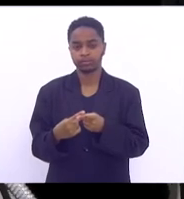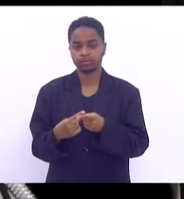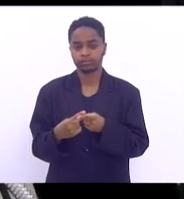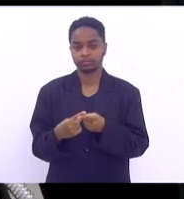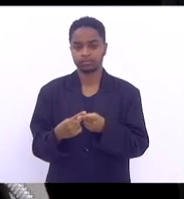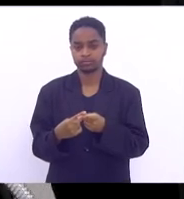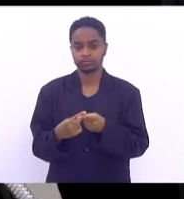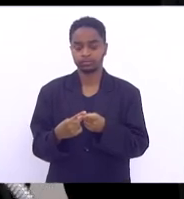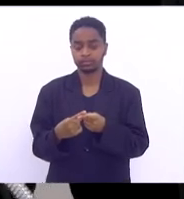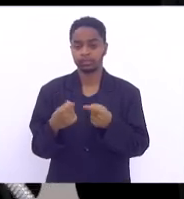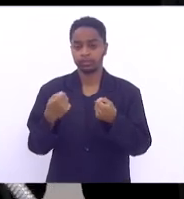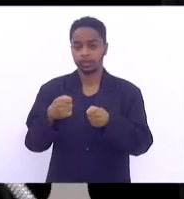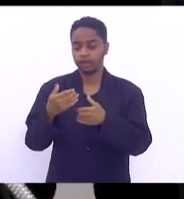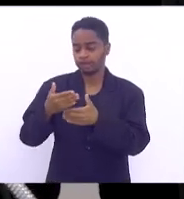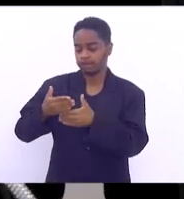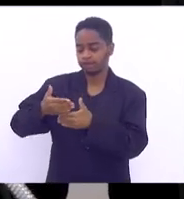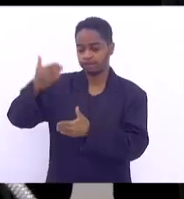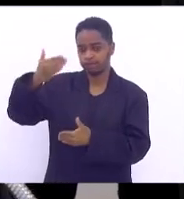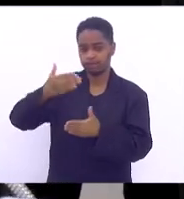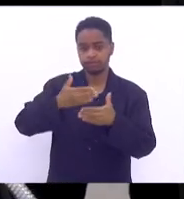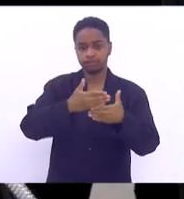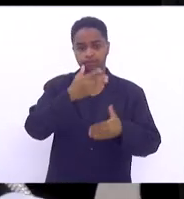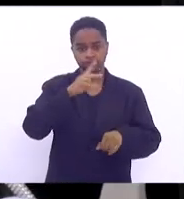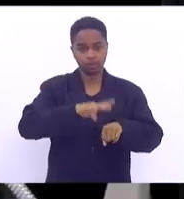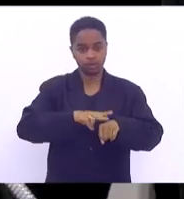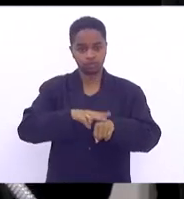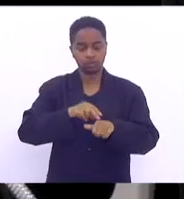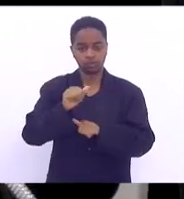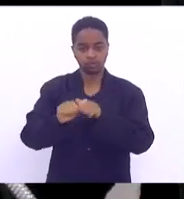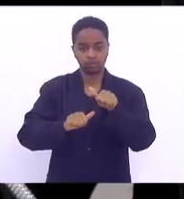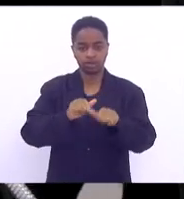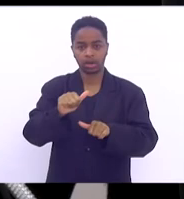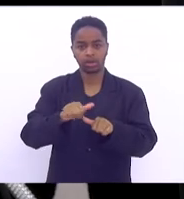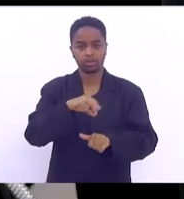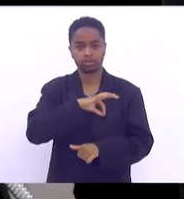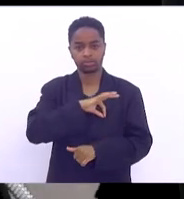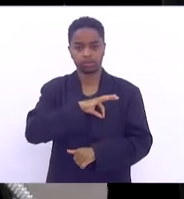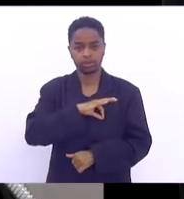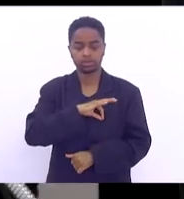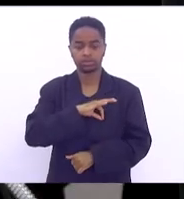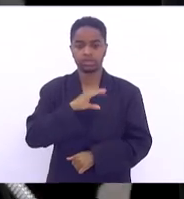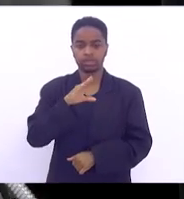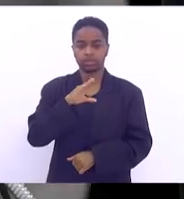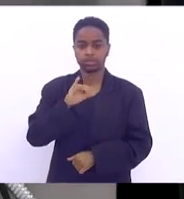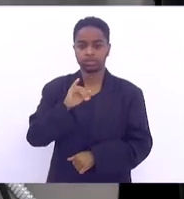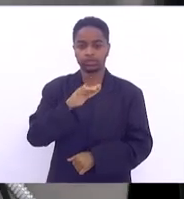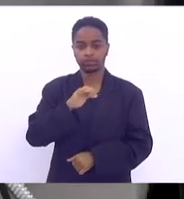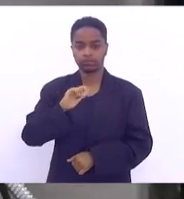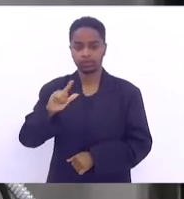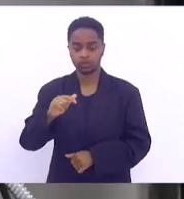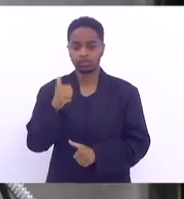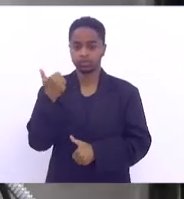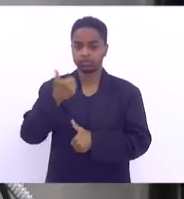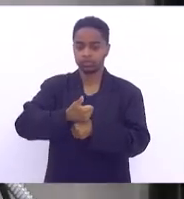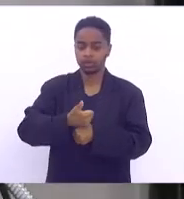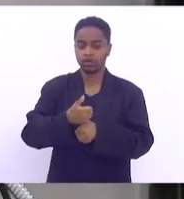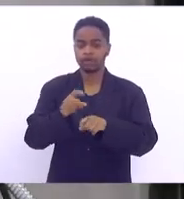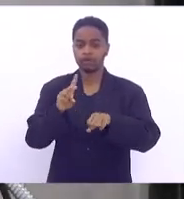trocar aqueles vidros de entrada das portas das delegacias de polícia civil por um vidro blindado.